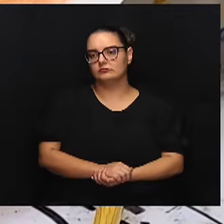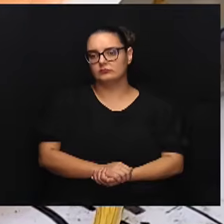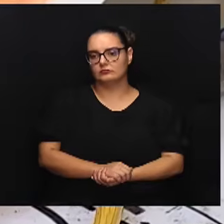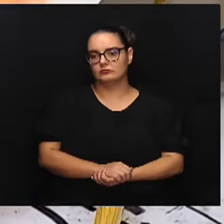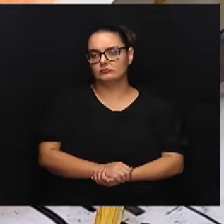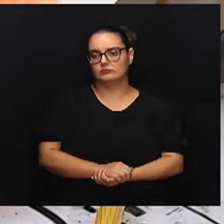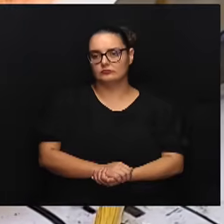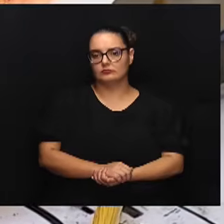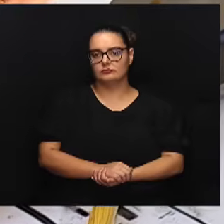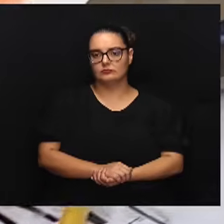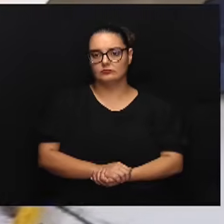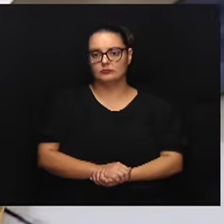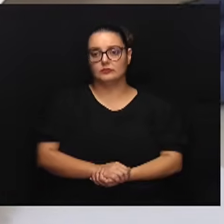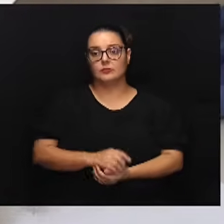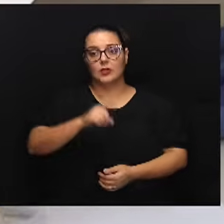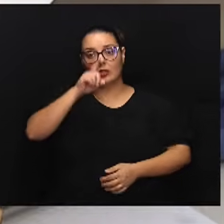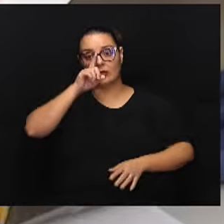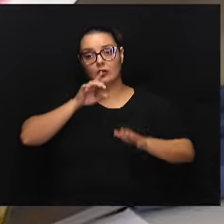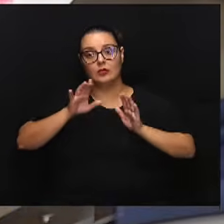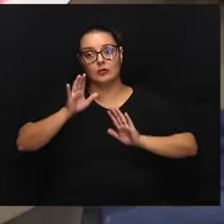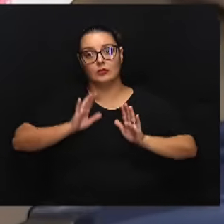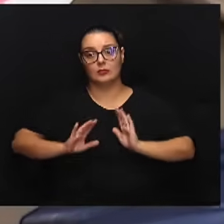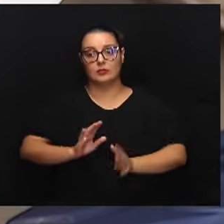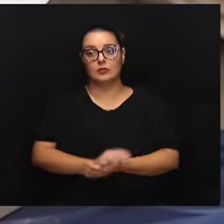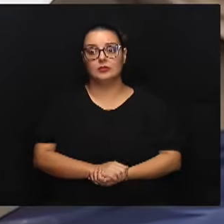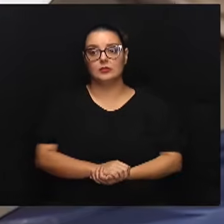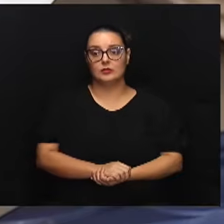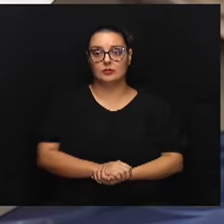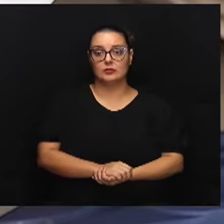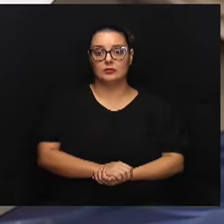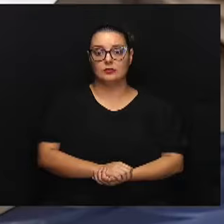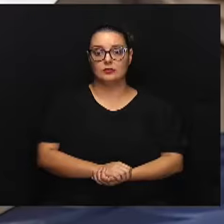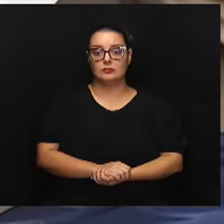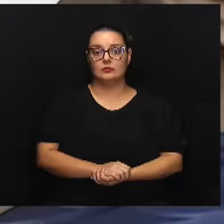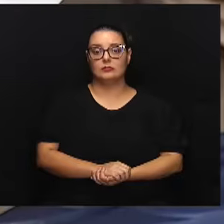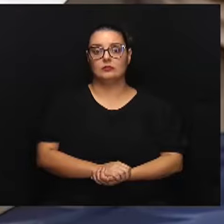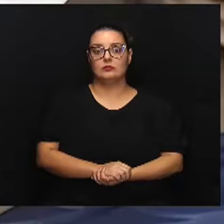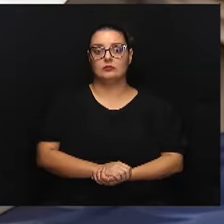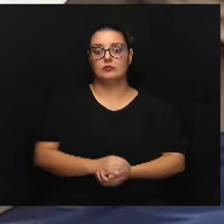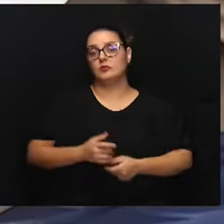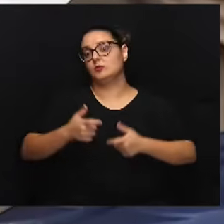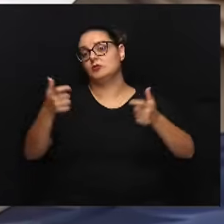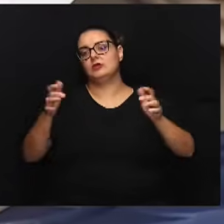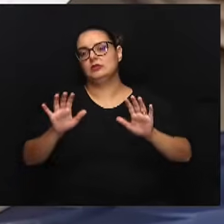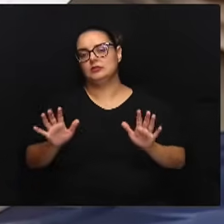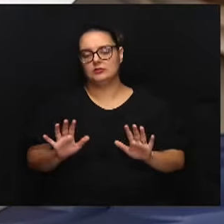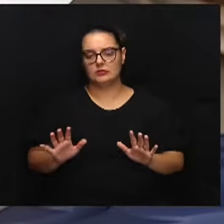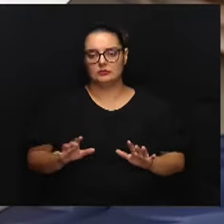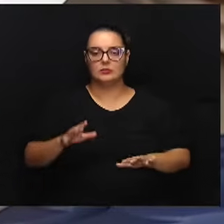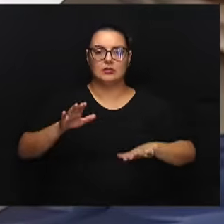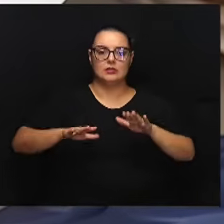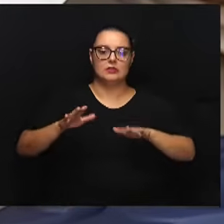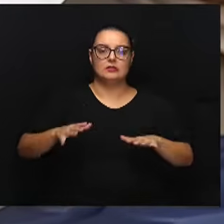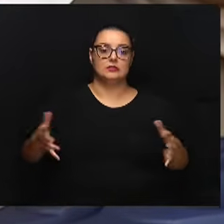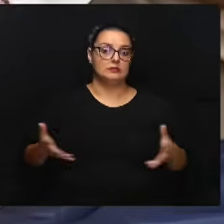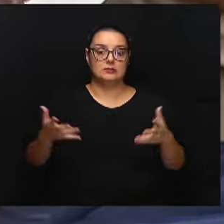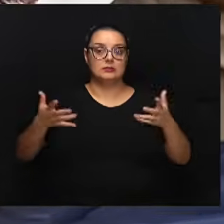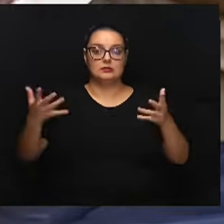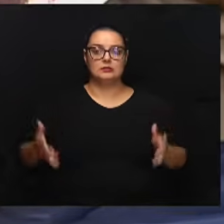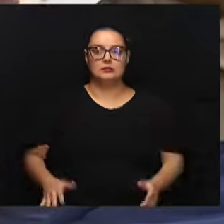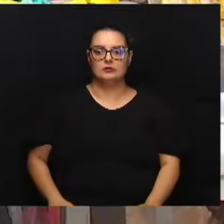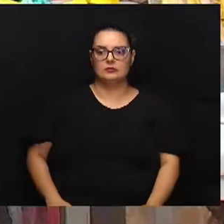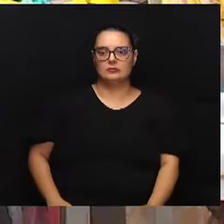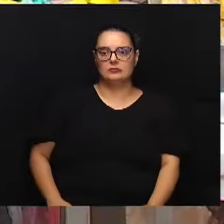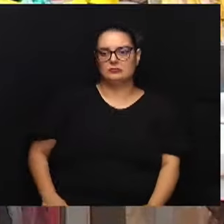De preto. Só tomem cuidado para não passar do ponto, para não exagerar. Porque às vezes a pessoa se empolga e é muito normal,